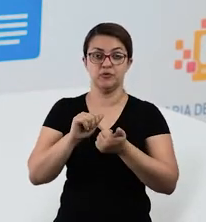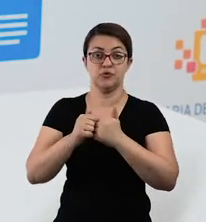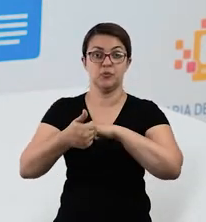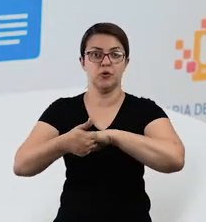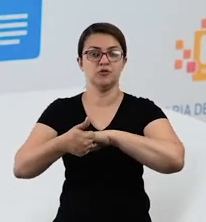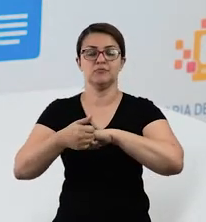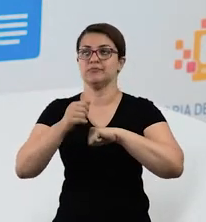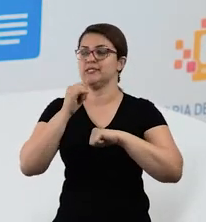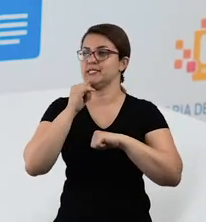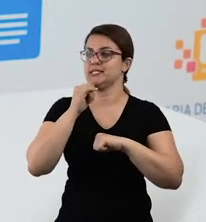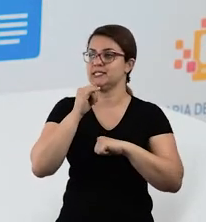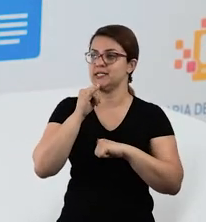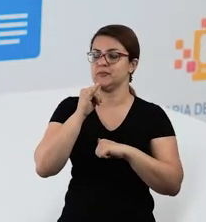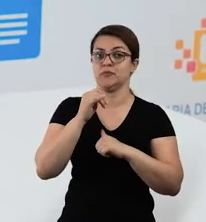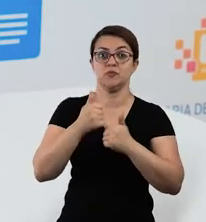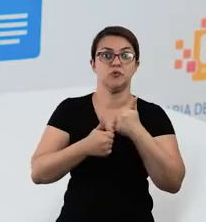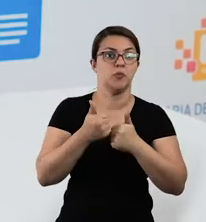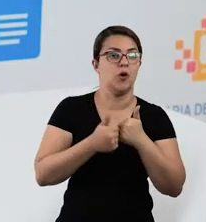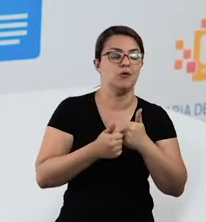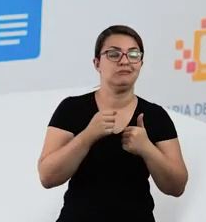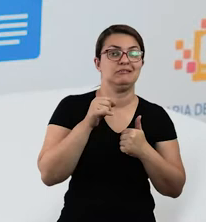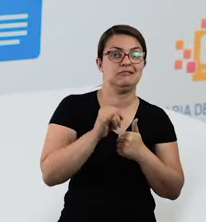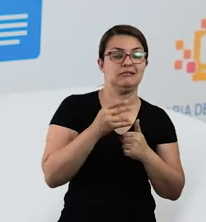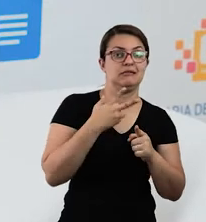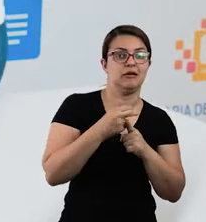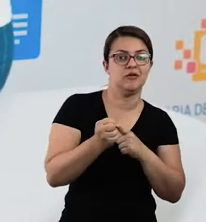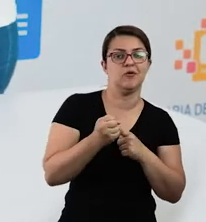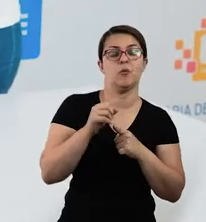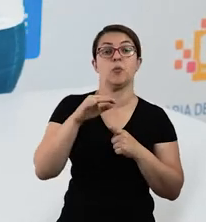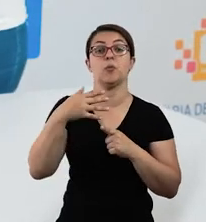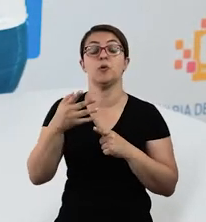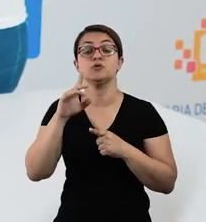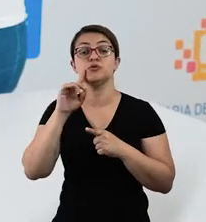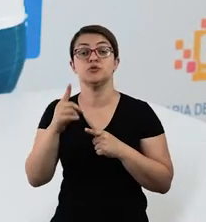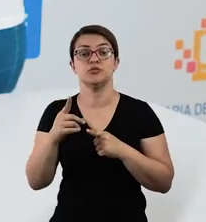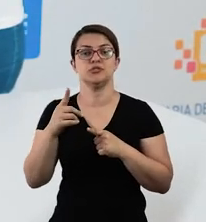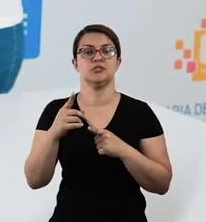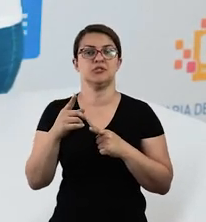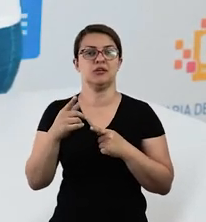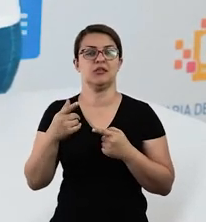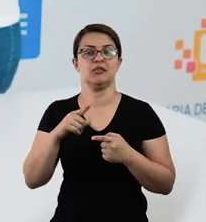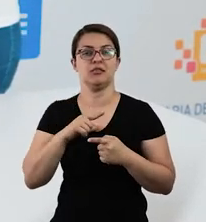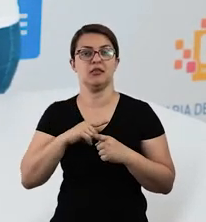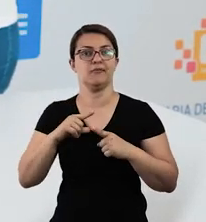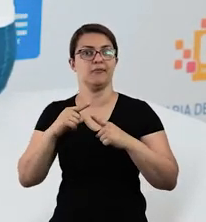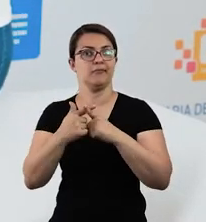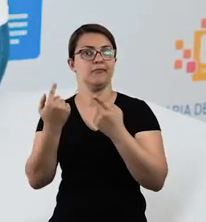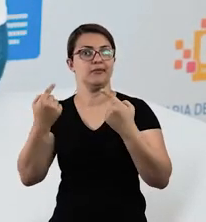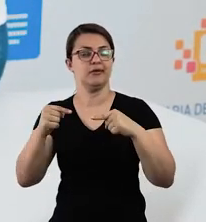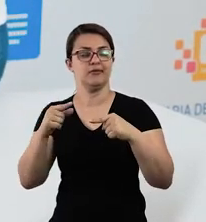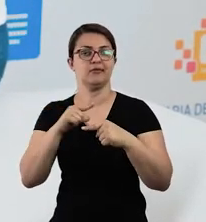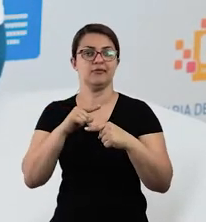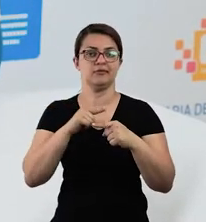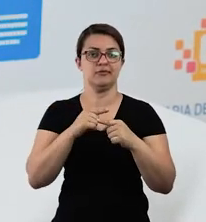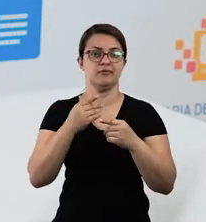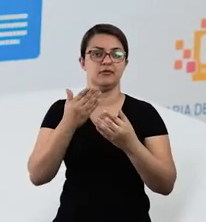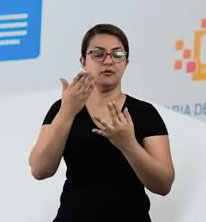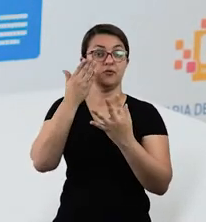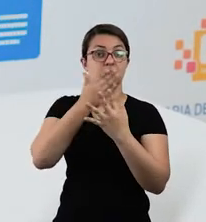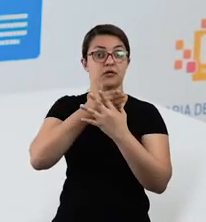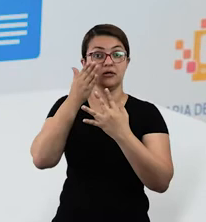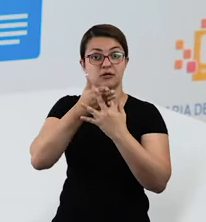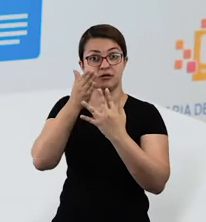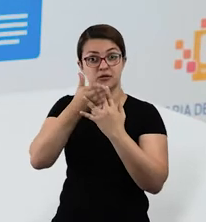saber se seu time ganhou, quando é que ele vai jogar. Então fica muito fácil você, sabendo que existe cadernos dentro